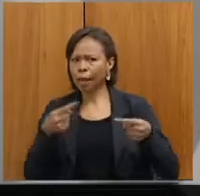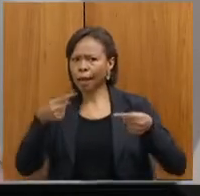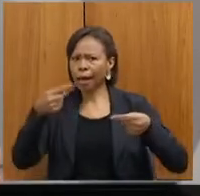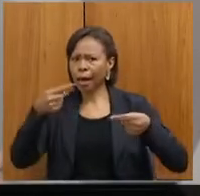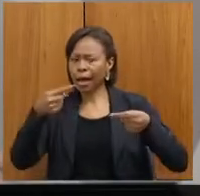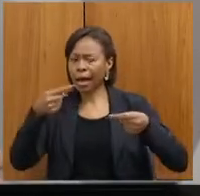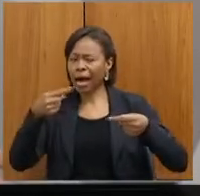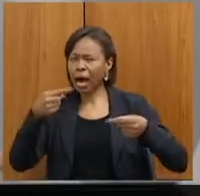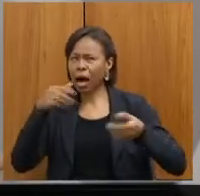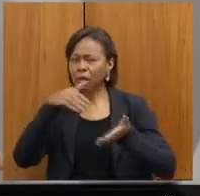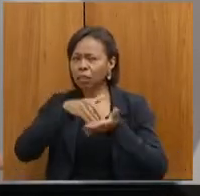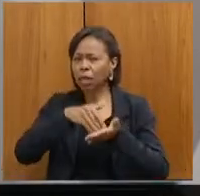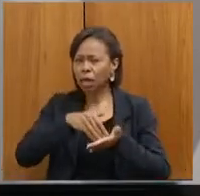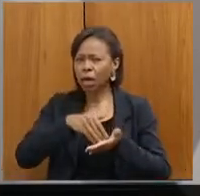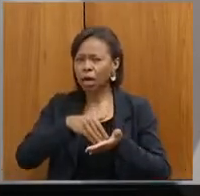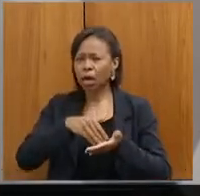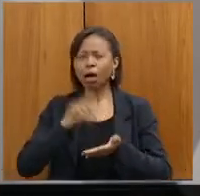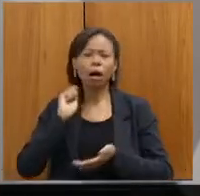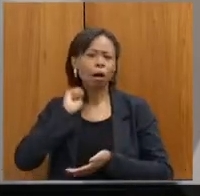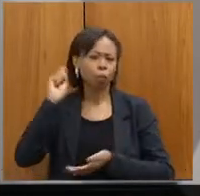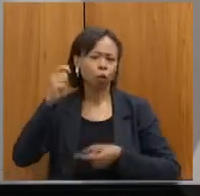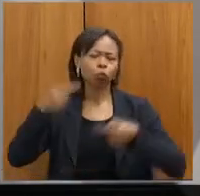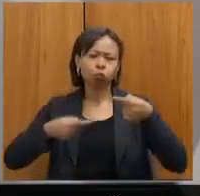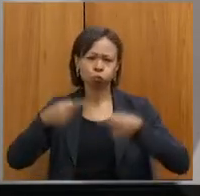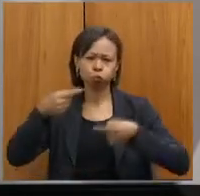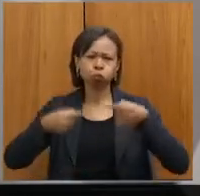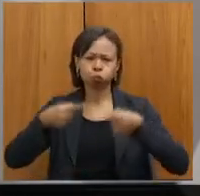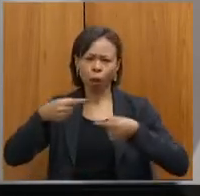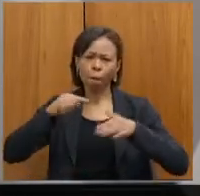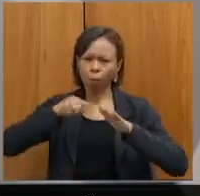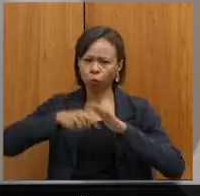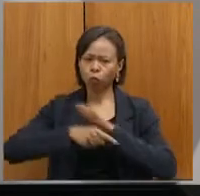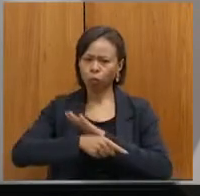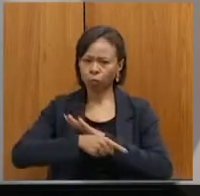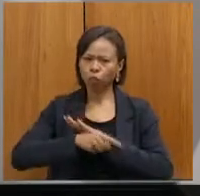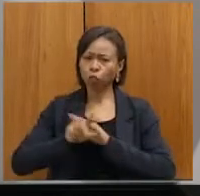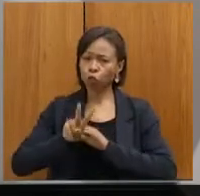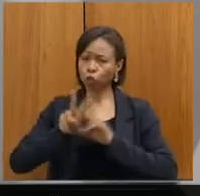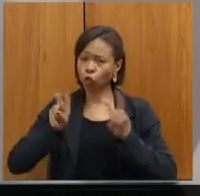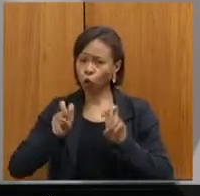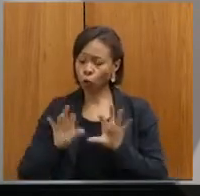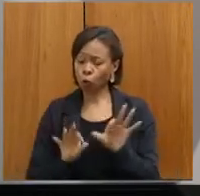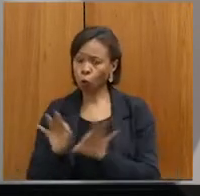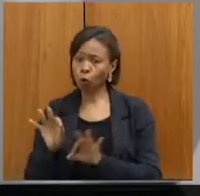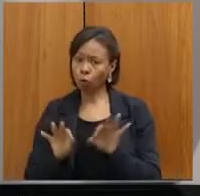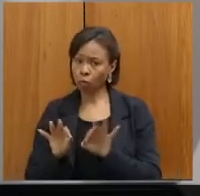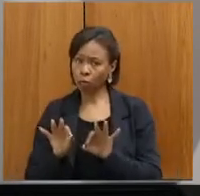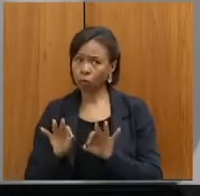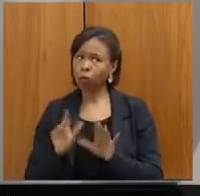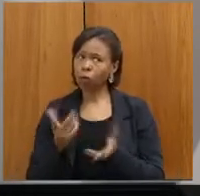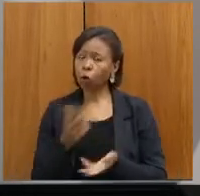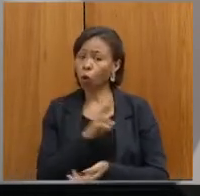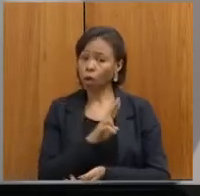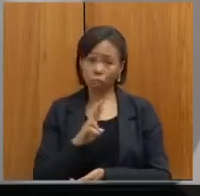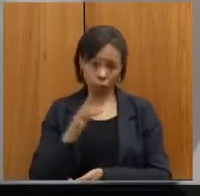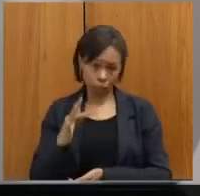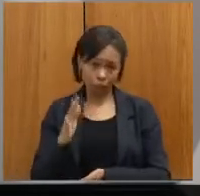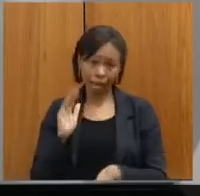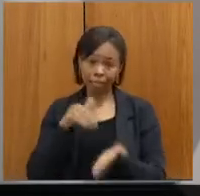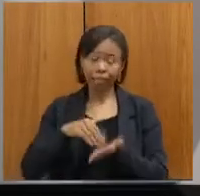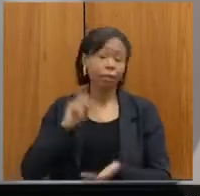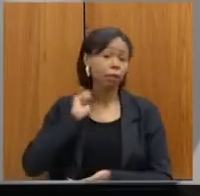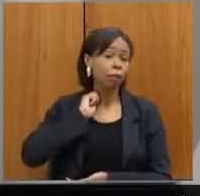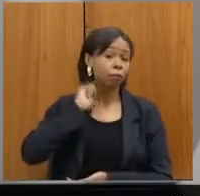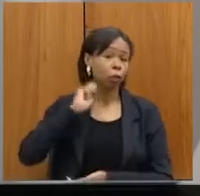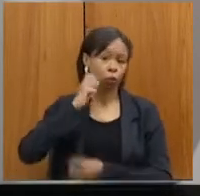mais profundidade com informações do Plano Deputado Andreia ter essas informações para discutirmos o regime até Abril do ano que vem então que fica